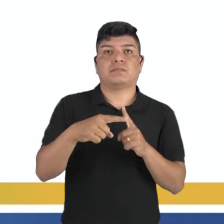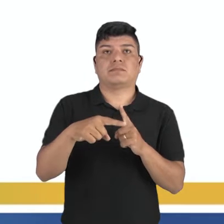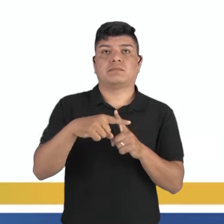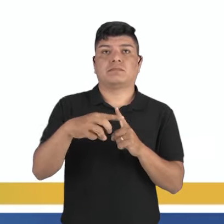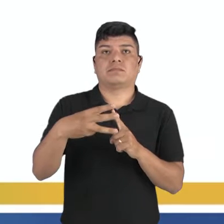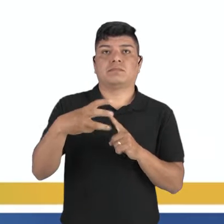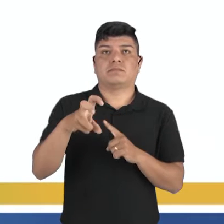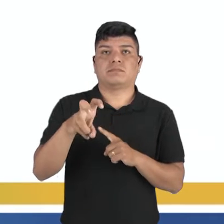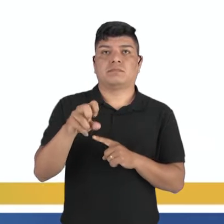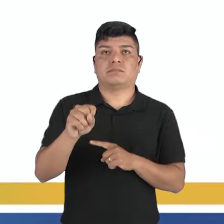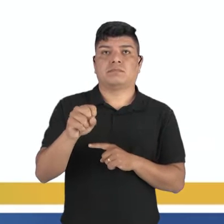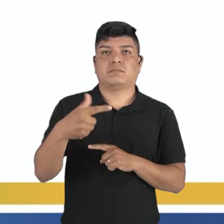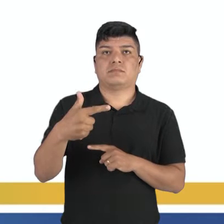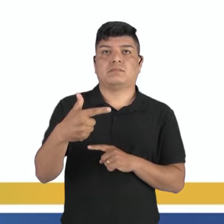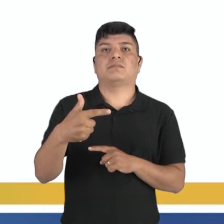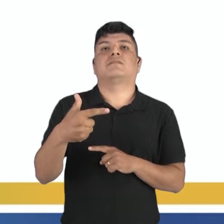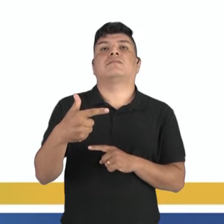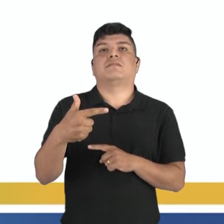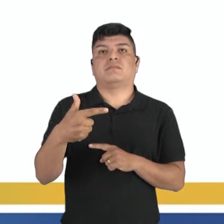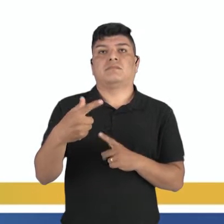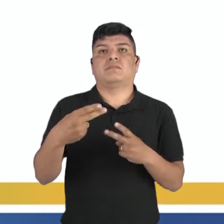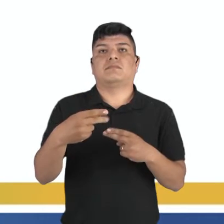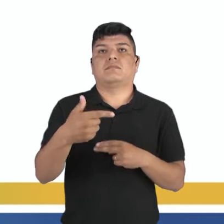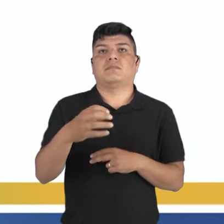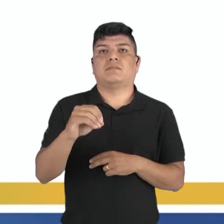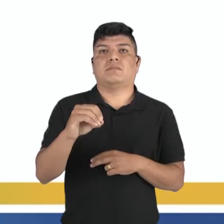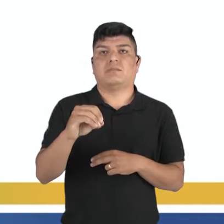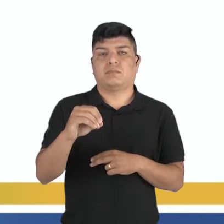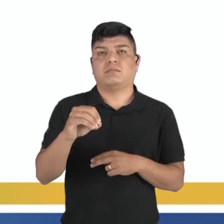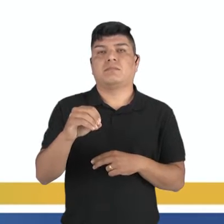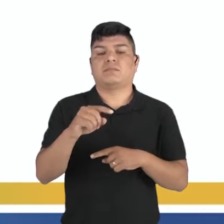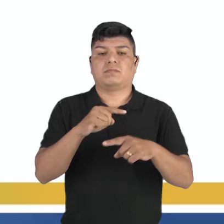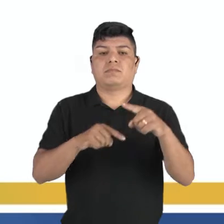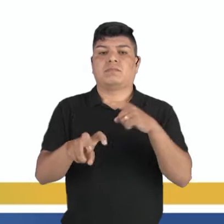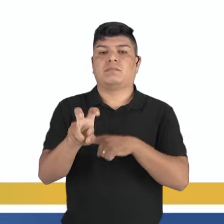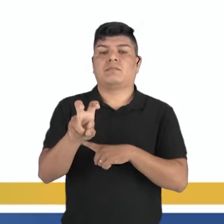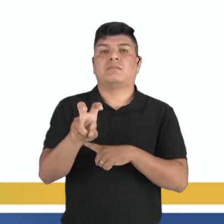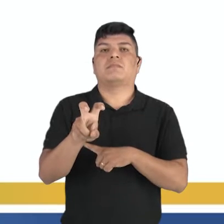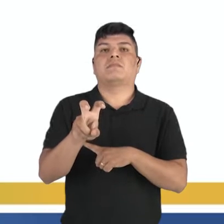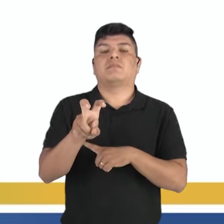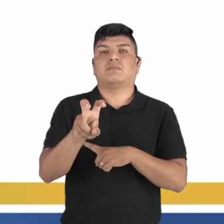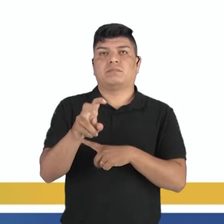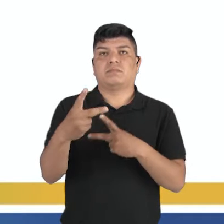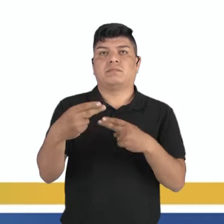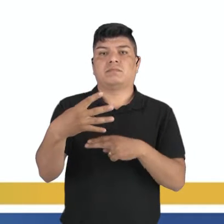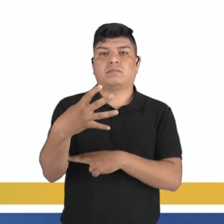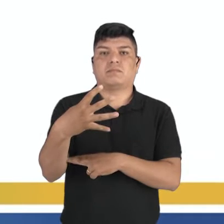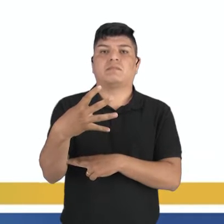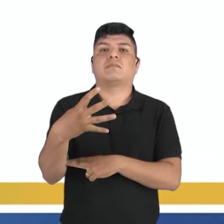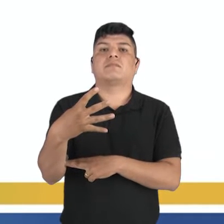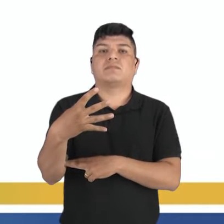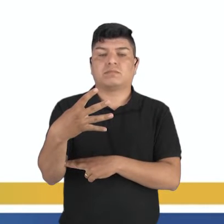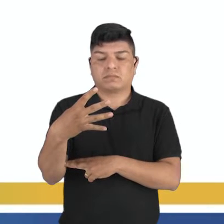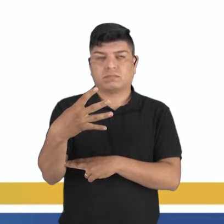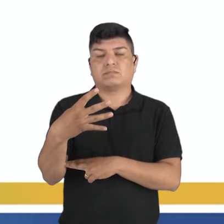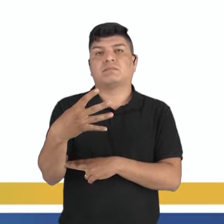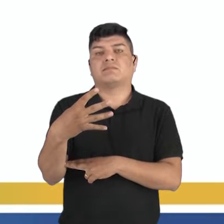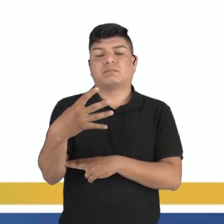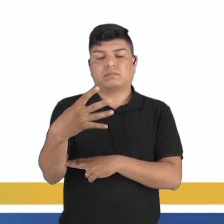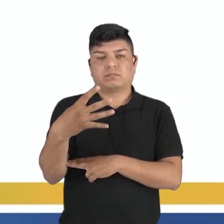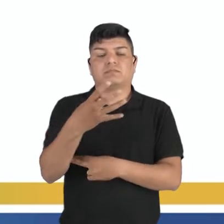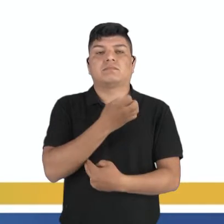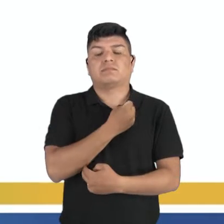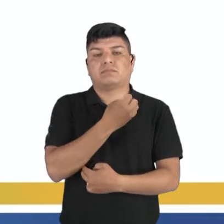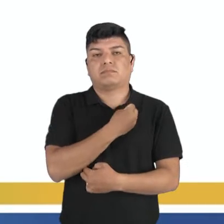2, 3, 5, 8 e 2, que é igual a 20, e dividindo 20 para 5, então temos uma média aí